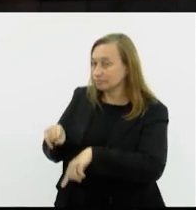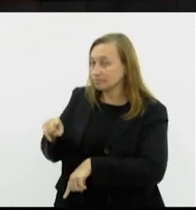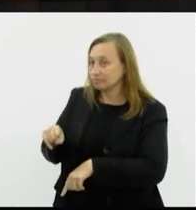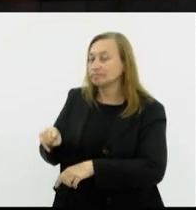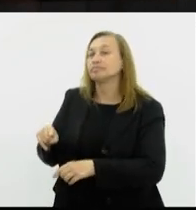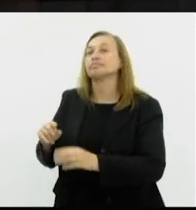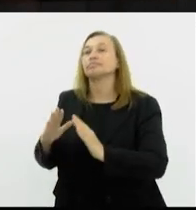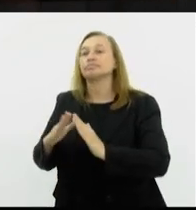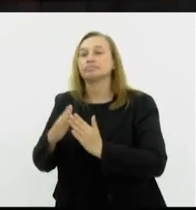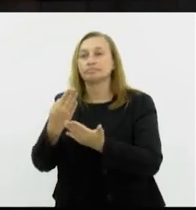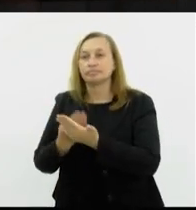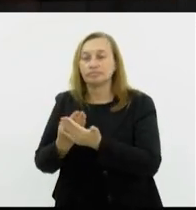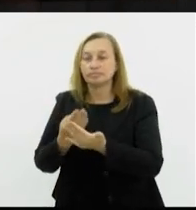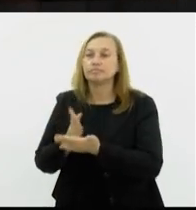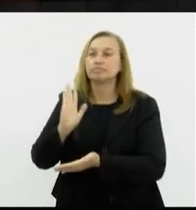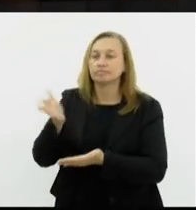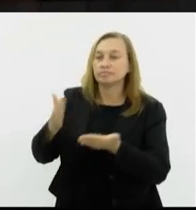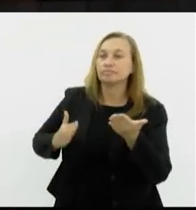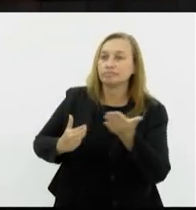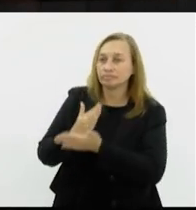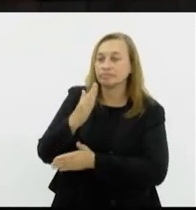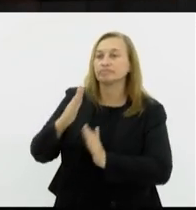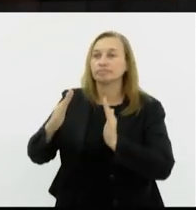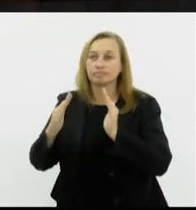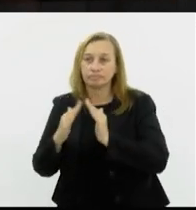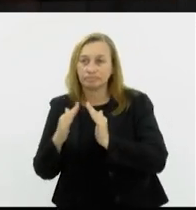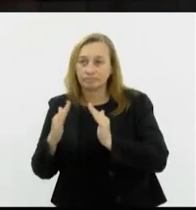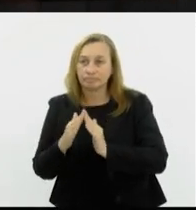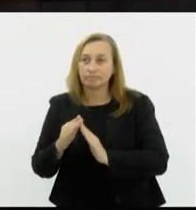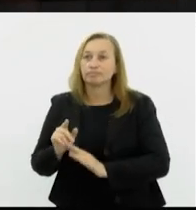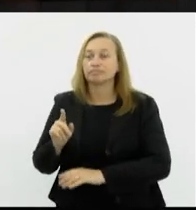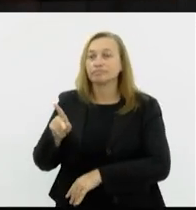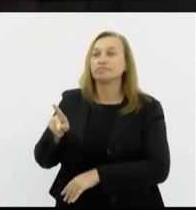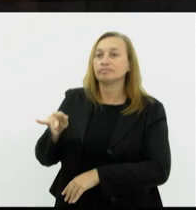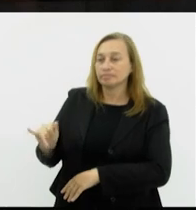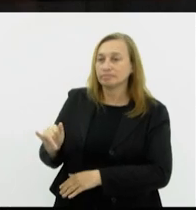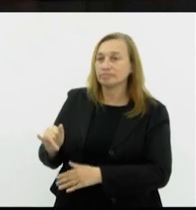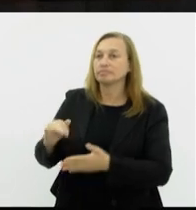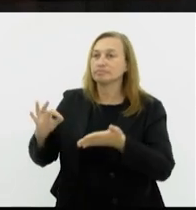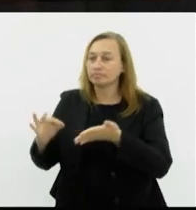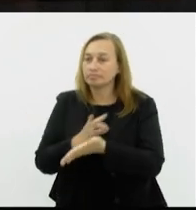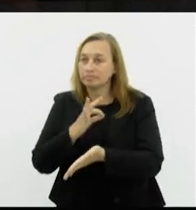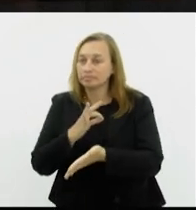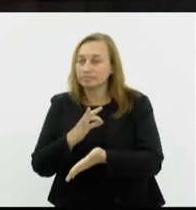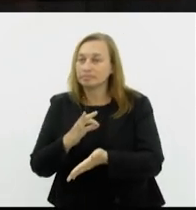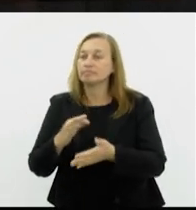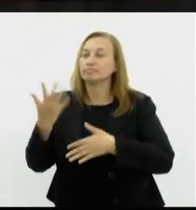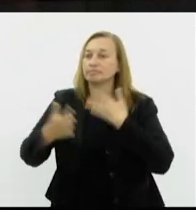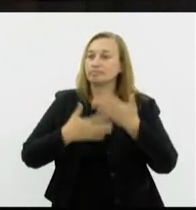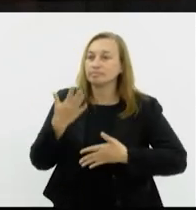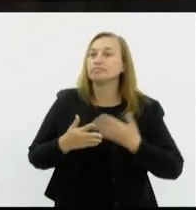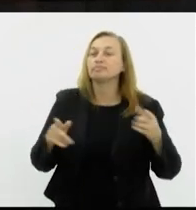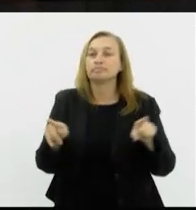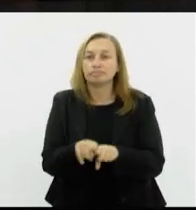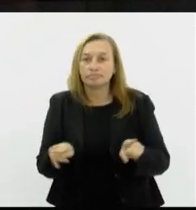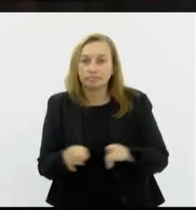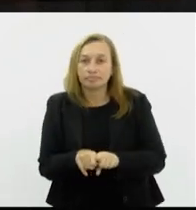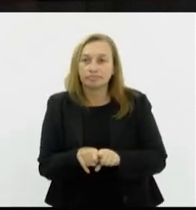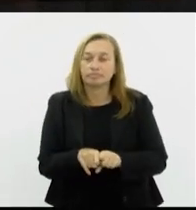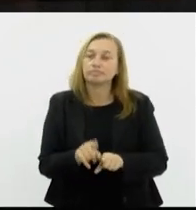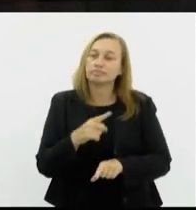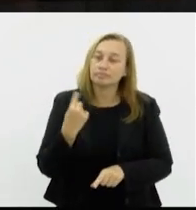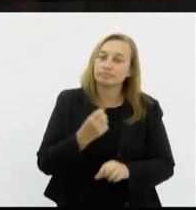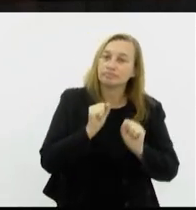aprovado também pela Casa. Ele vai sancionar com muita alegria também esse cartão para que